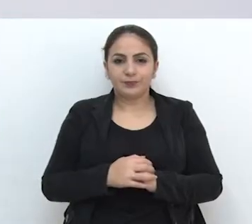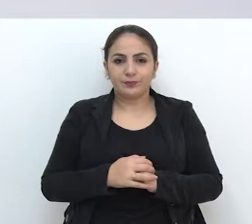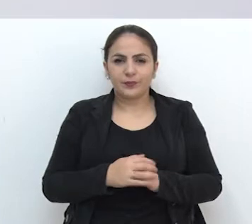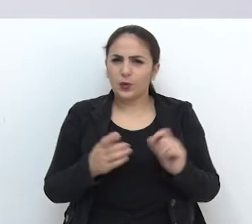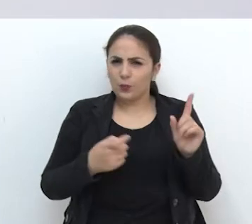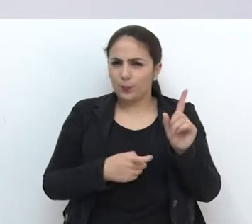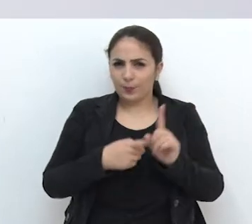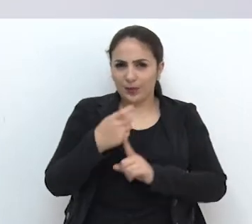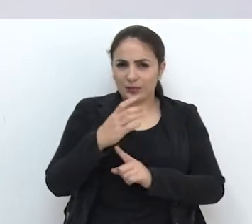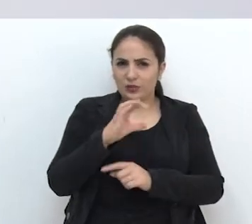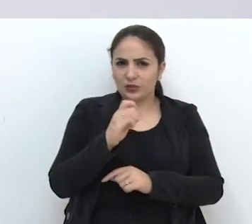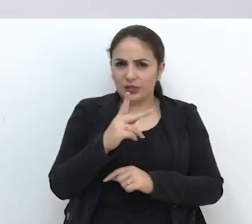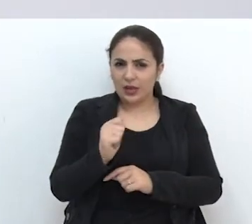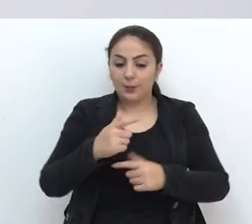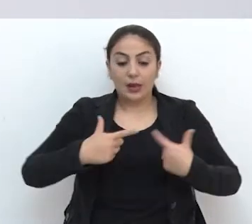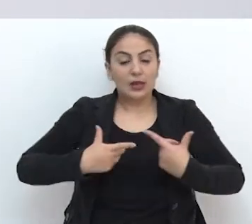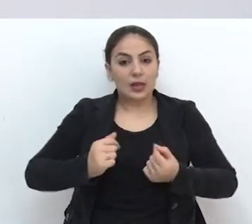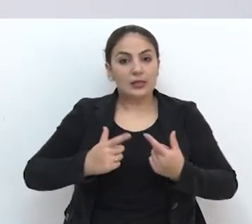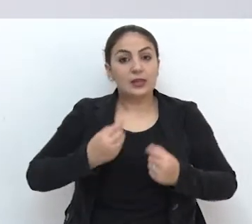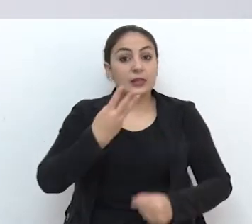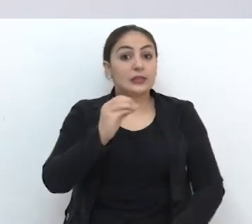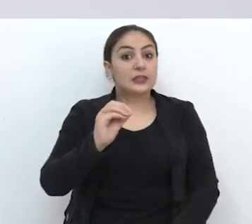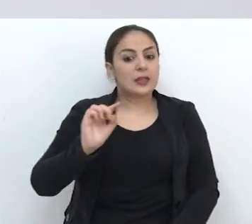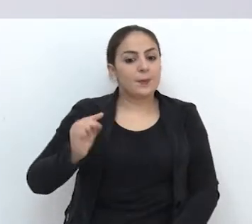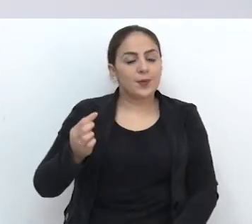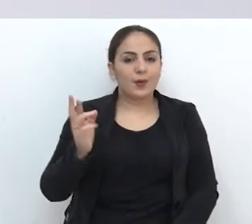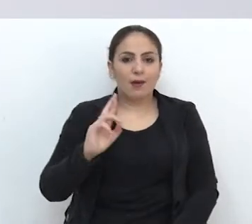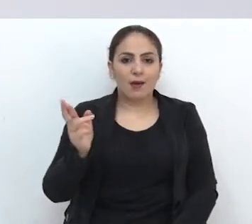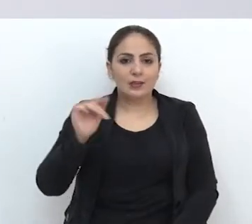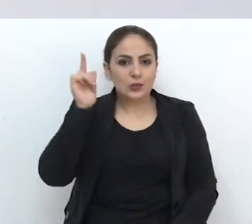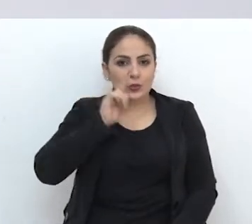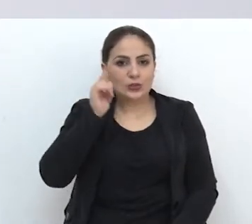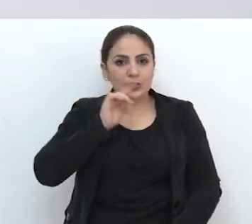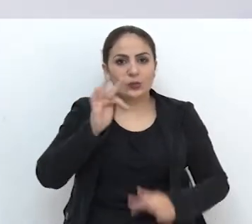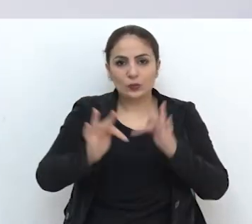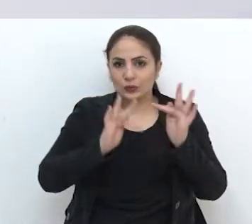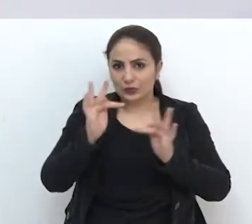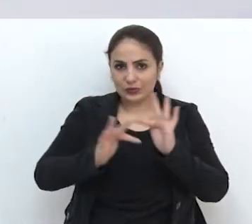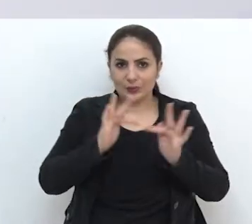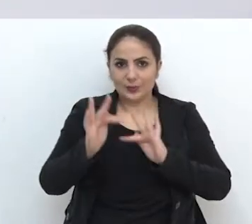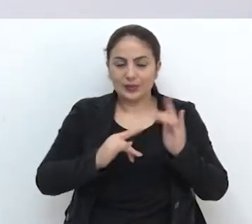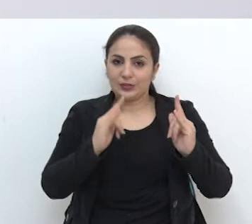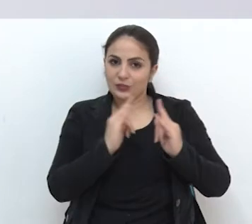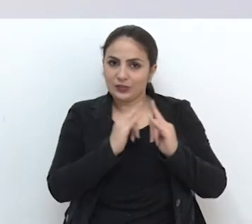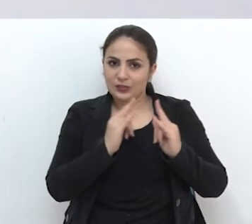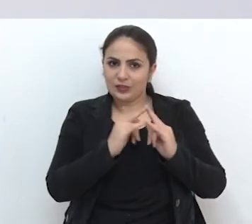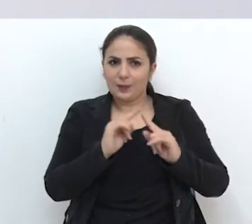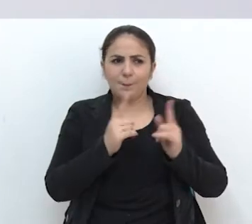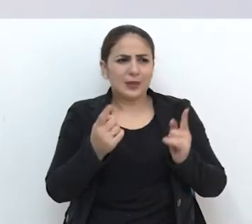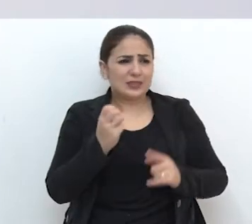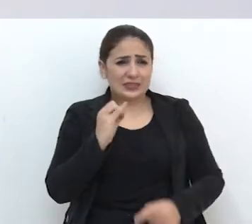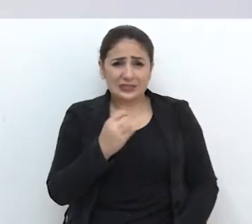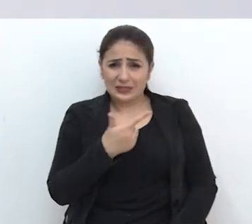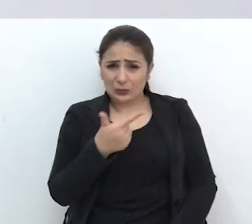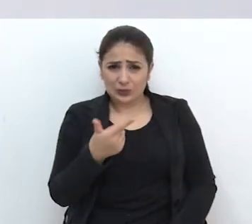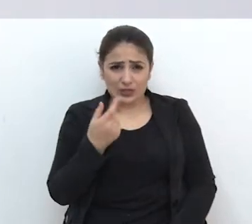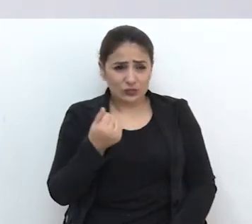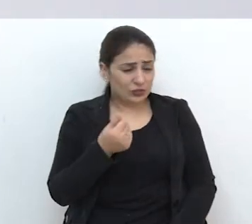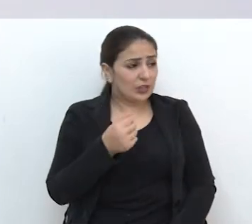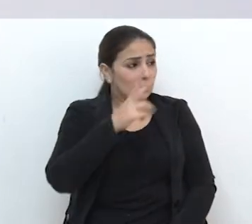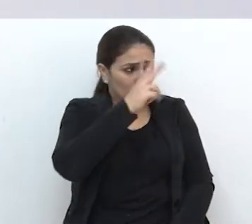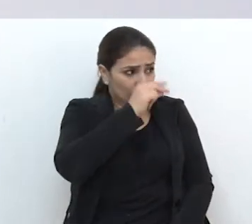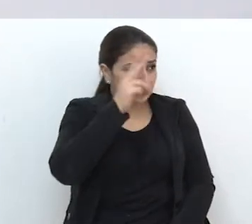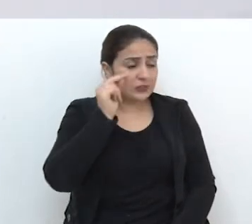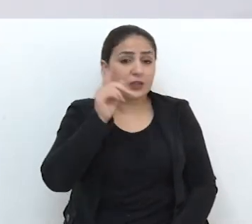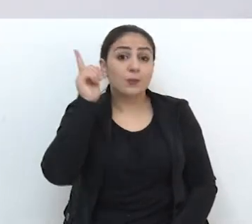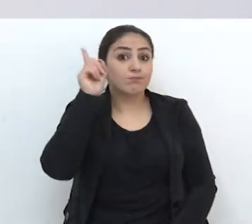Por mês, o CAPA gasta em torno de R$30 mil para manter em pleno funcionamento o albergue da entidade. Mas sem os recursos do município,